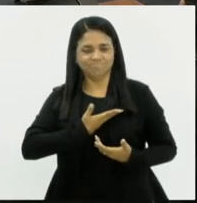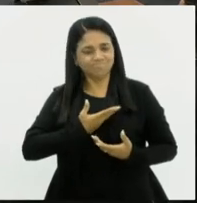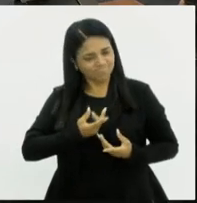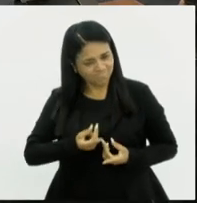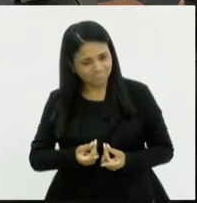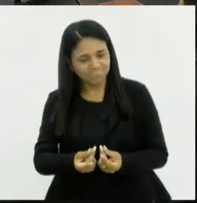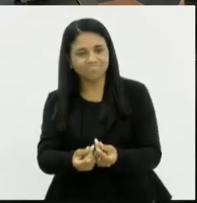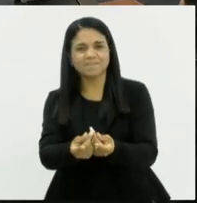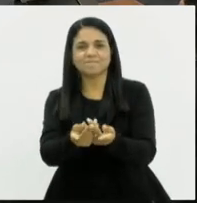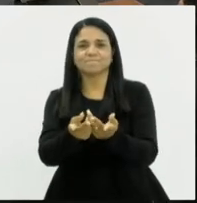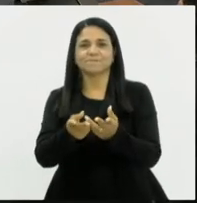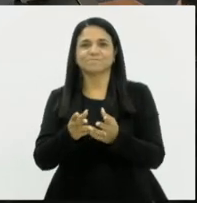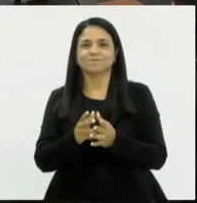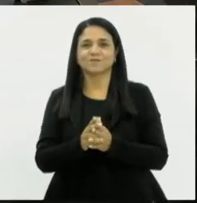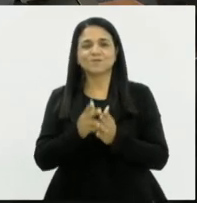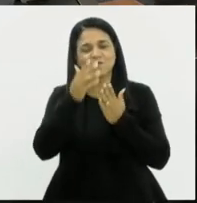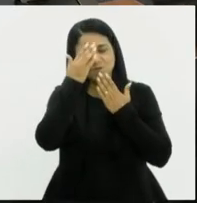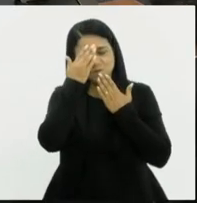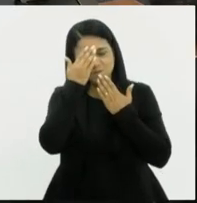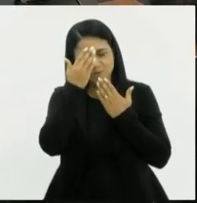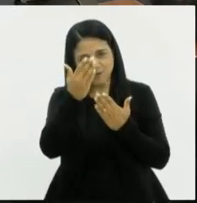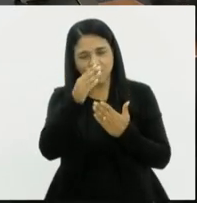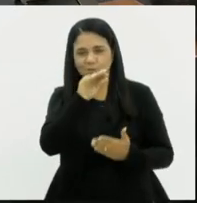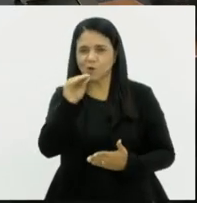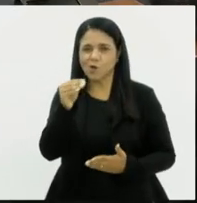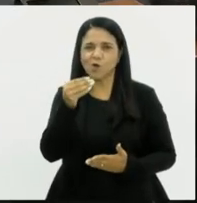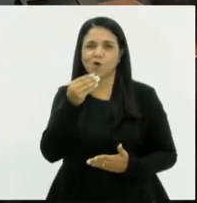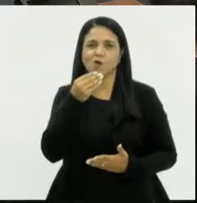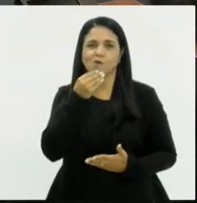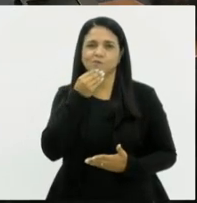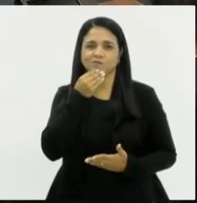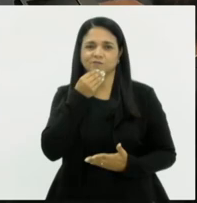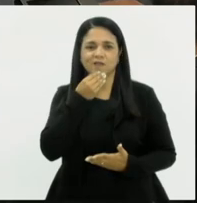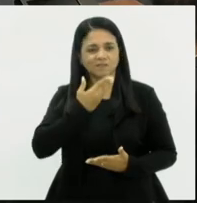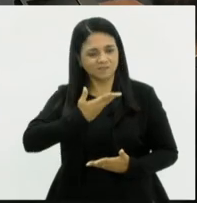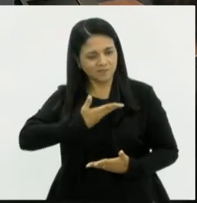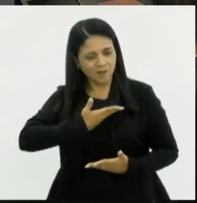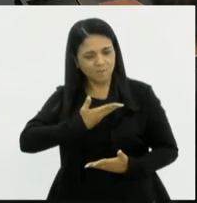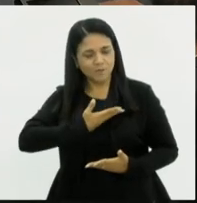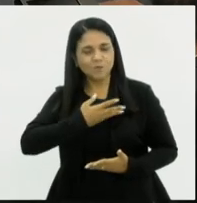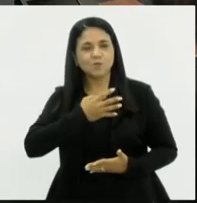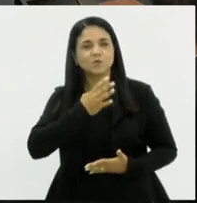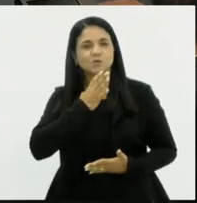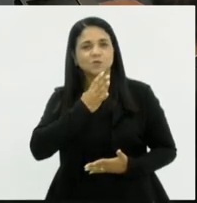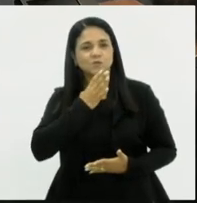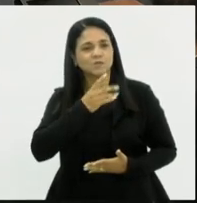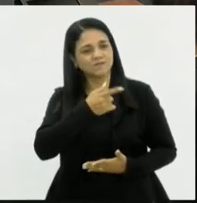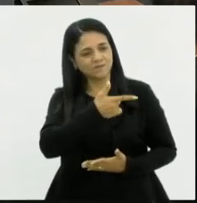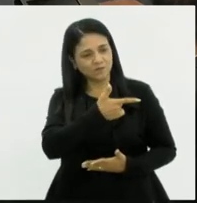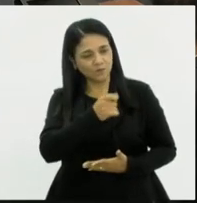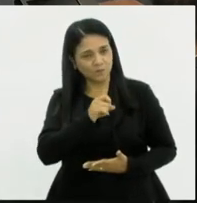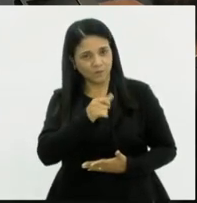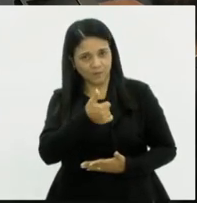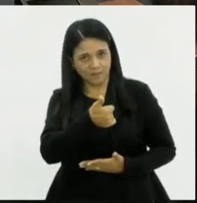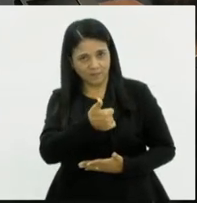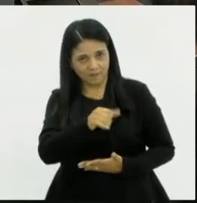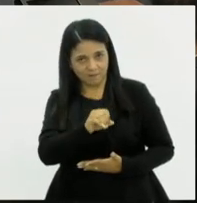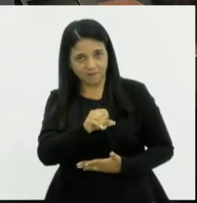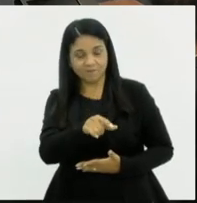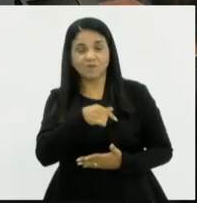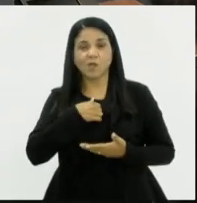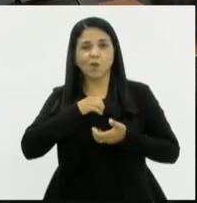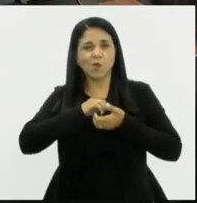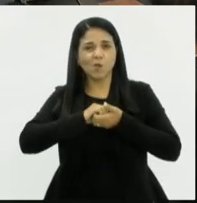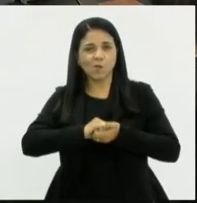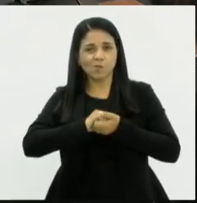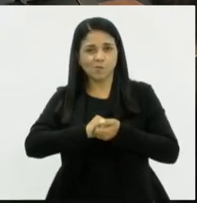vida toda. Tá? Muito obrigado pela oportunidade de ter deixado de ser seu amigo e ter te conhecido em 2010. Quero também cumprimentar o